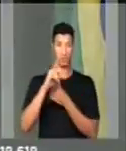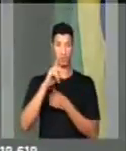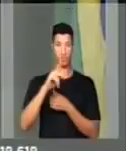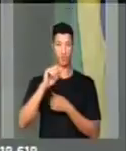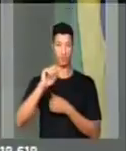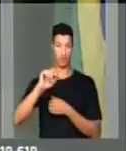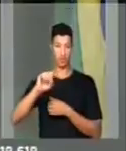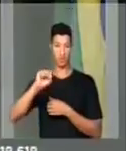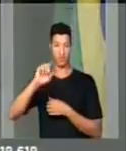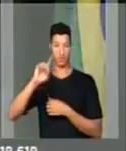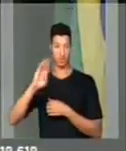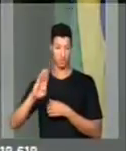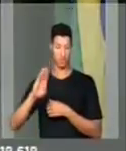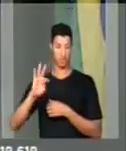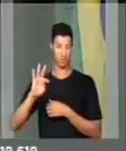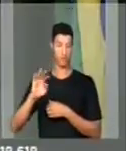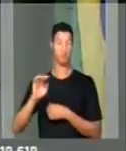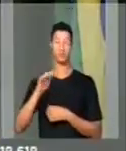PDT,